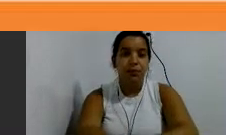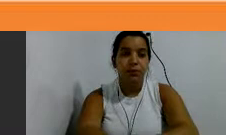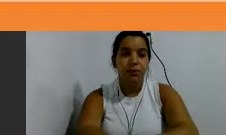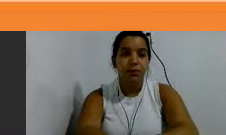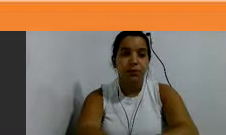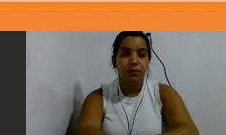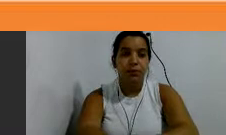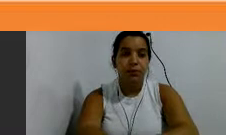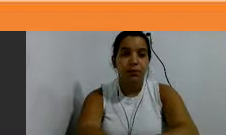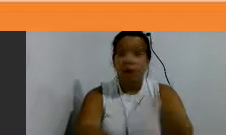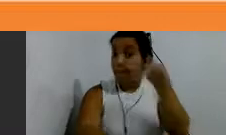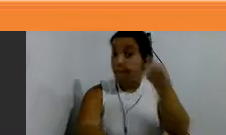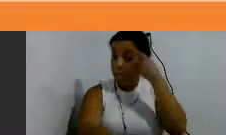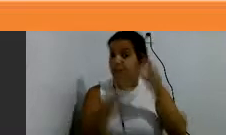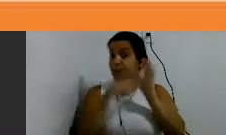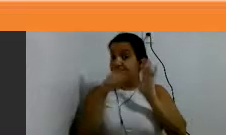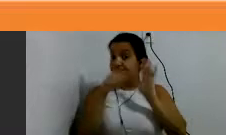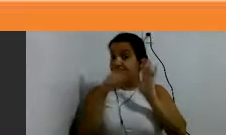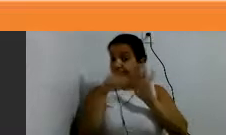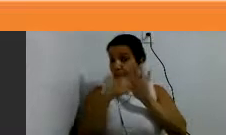Vamos pensar na imunologia.